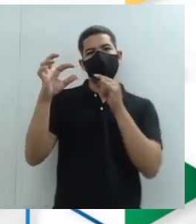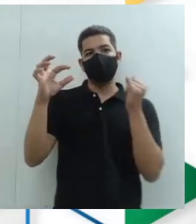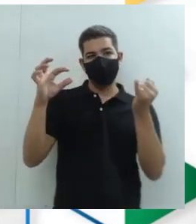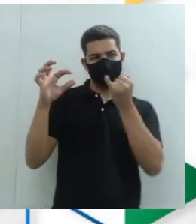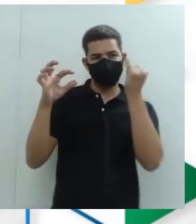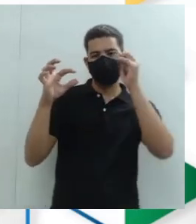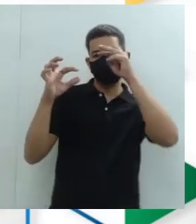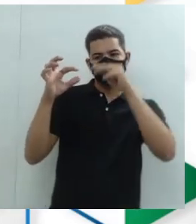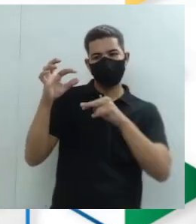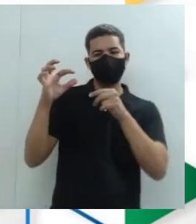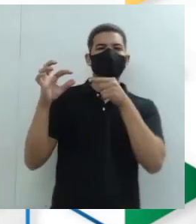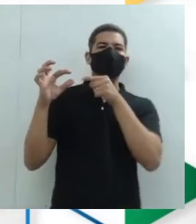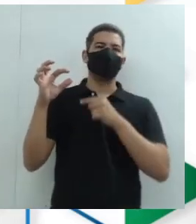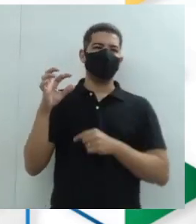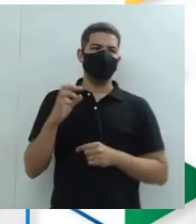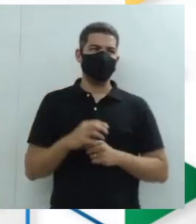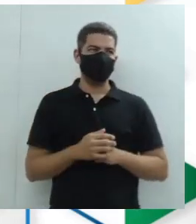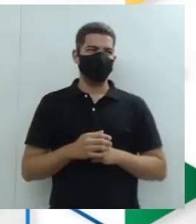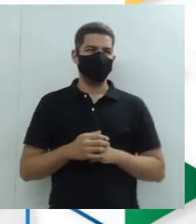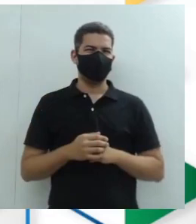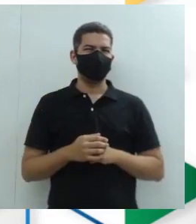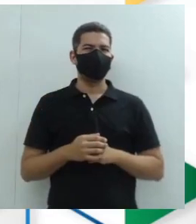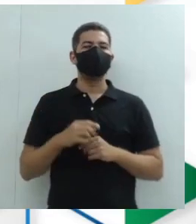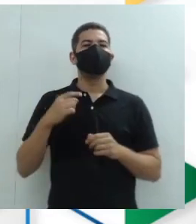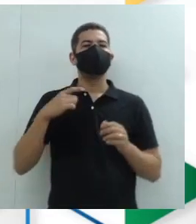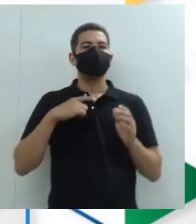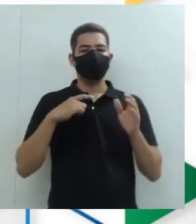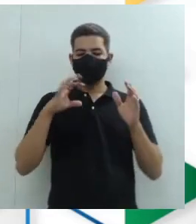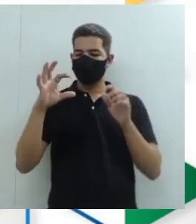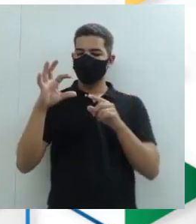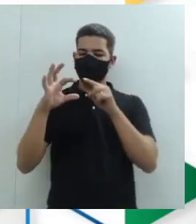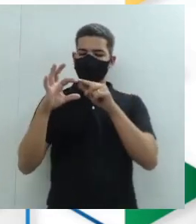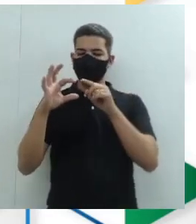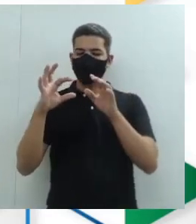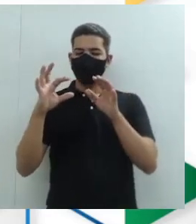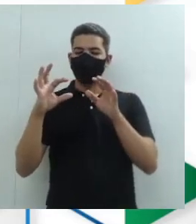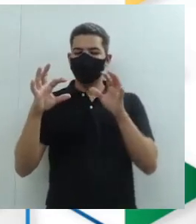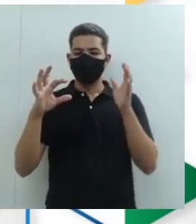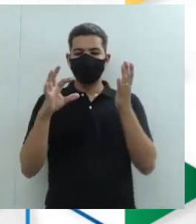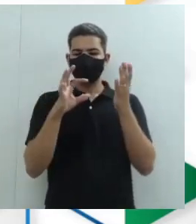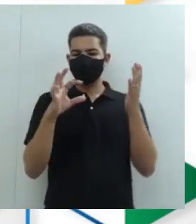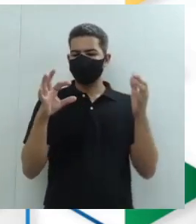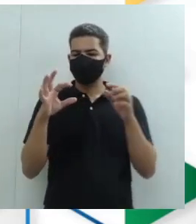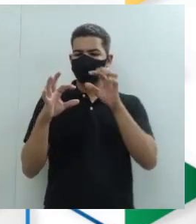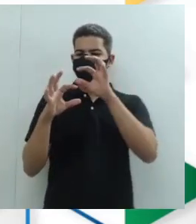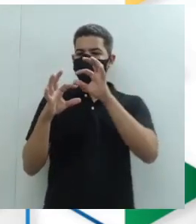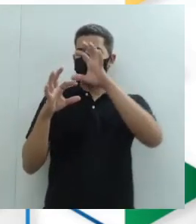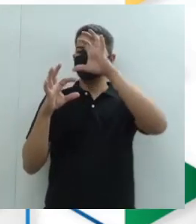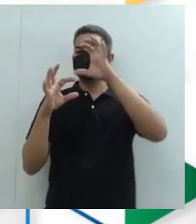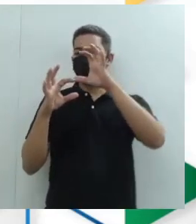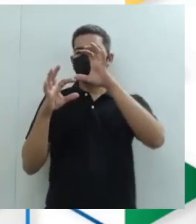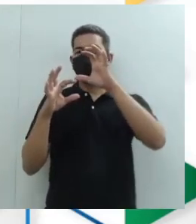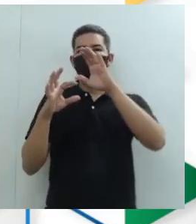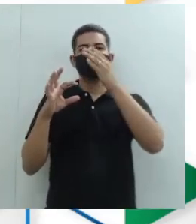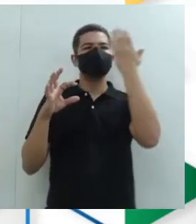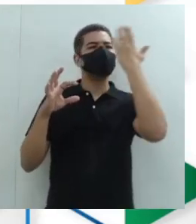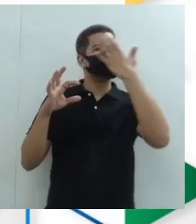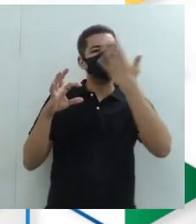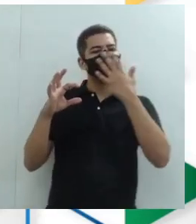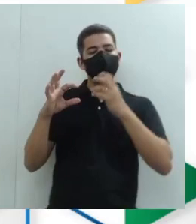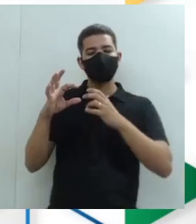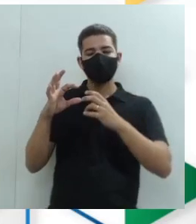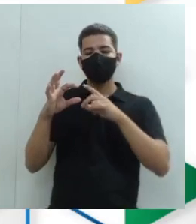está lendo, na verdade é uma continuação de outro trecho que foi lido anteriormente, mas que não aparece aí pra